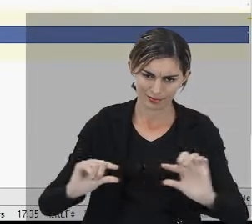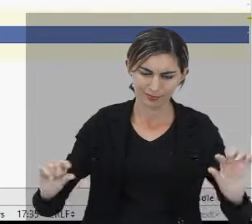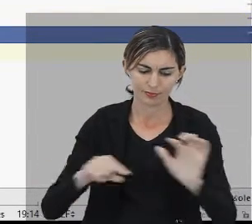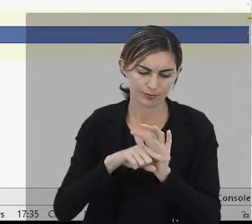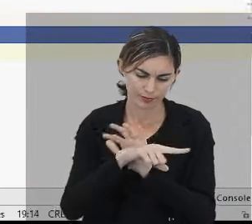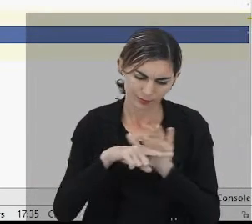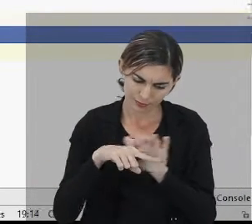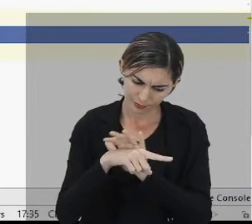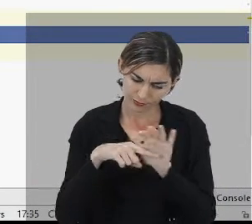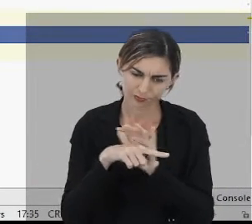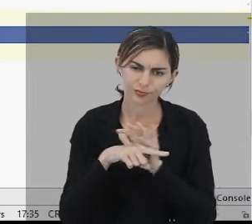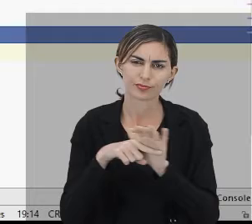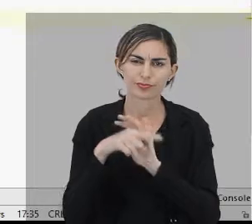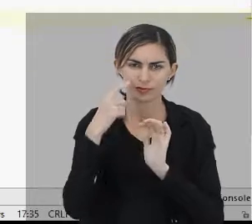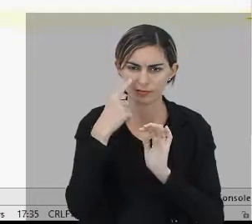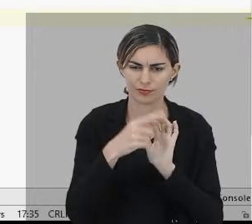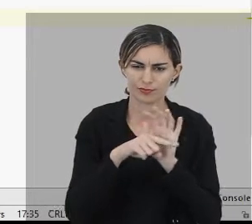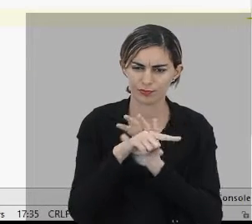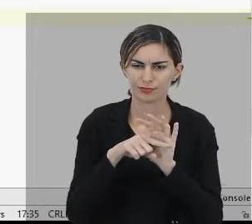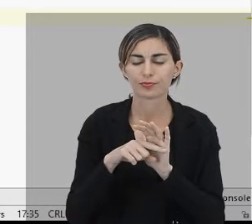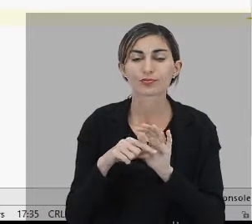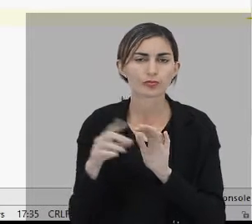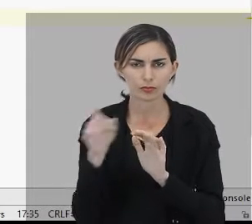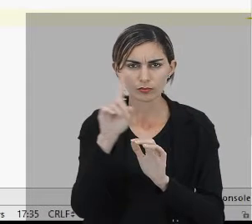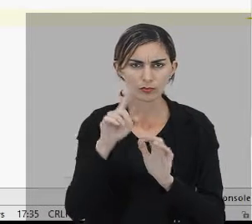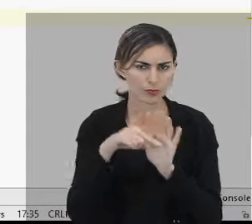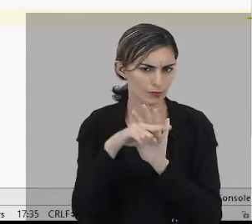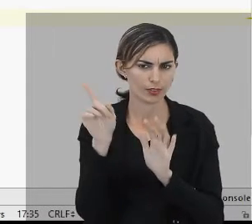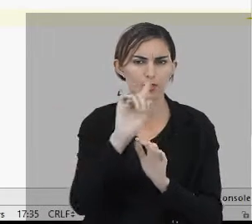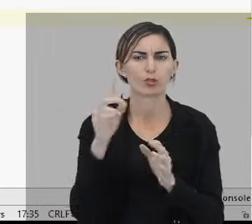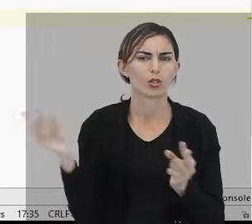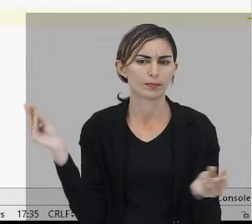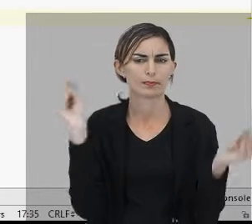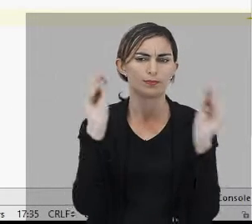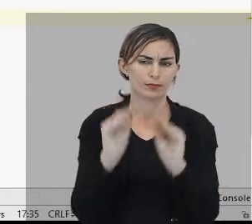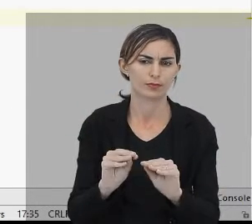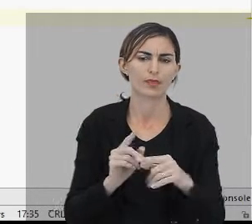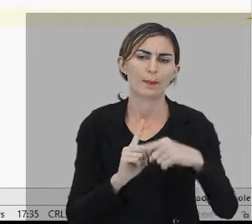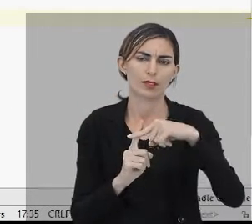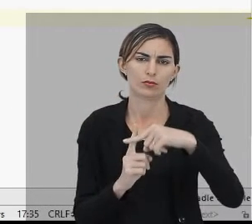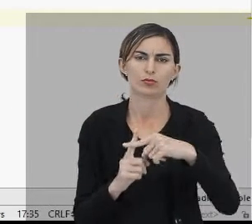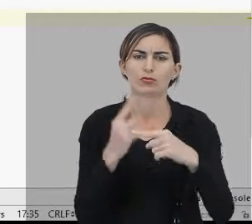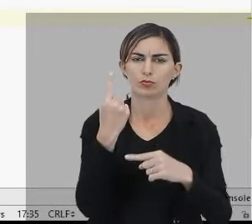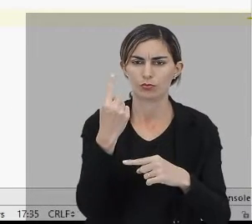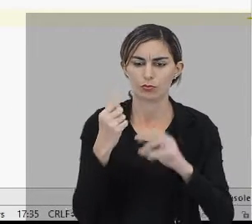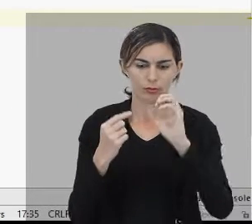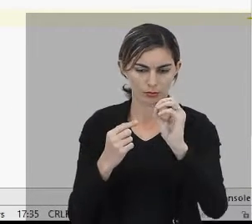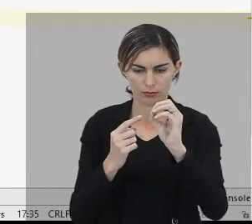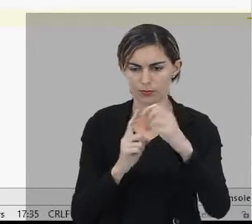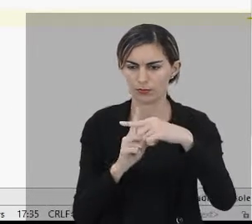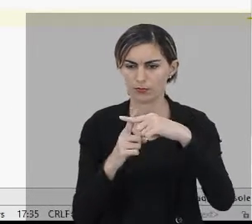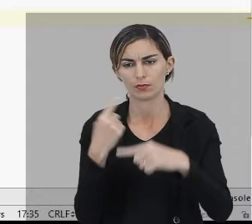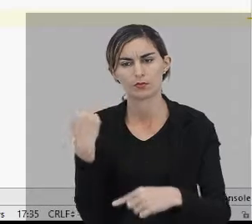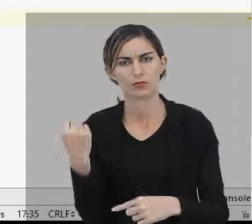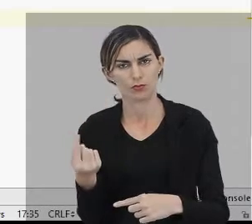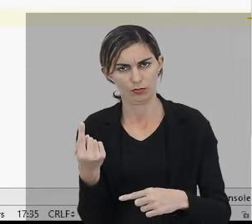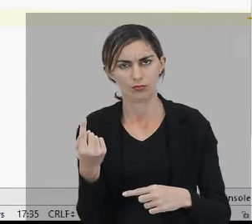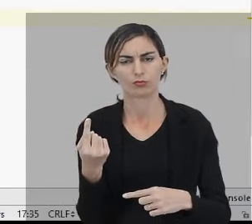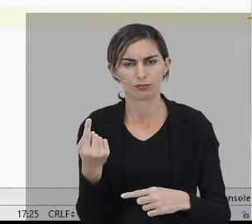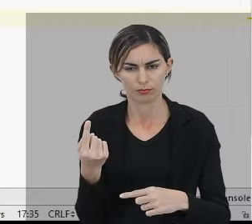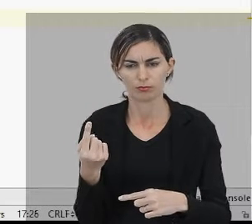ele verifica se... verifica não, ele adiciona mais 1. Então, 0 mais 1,